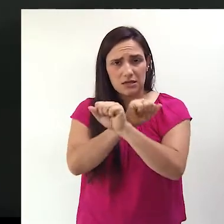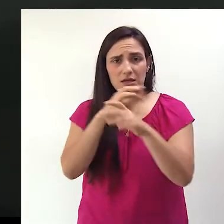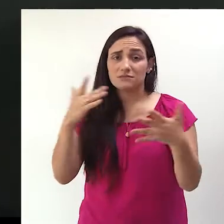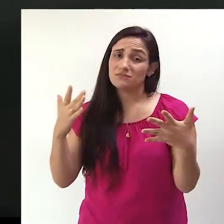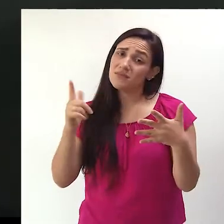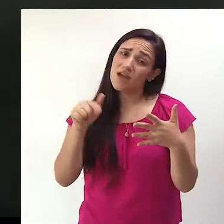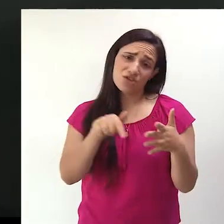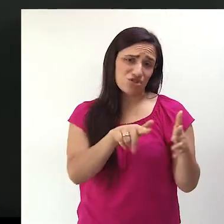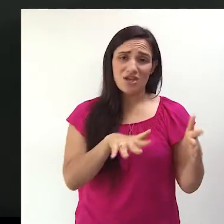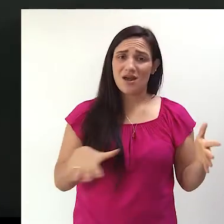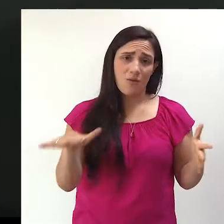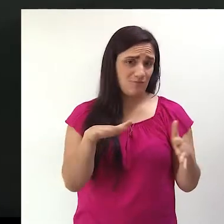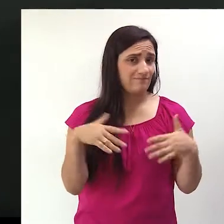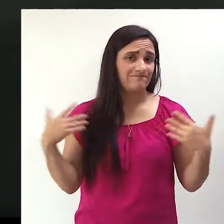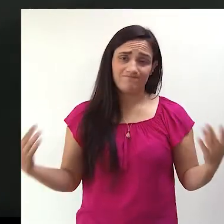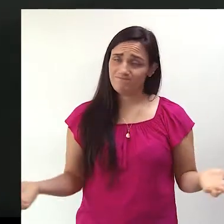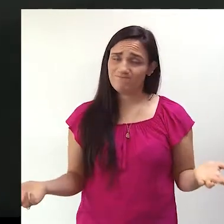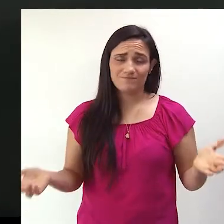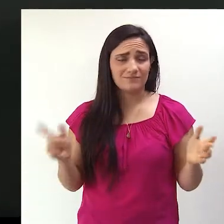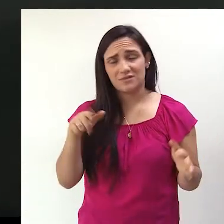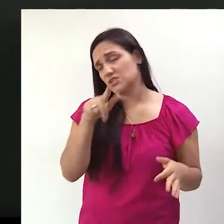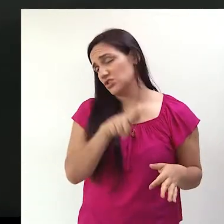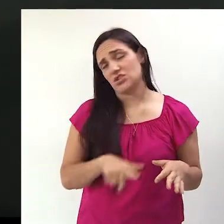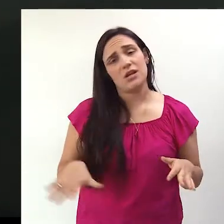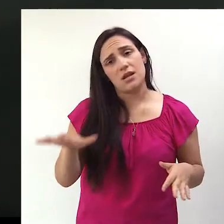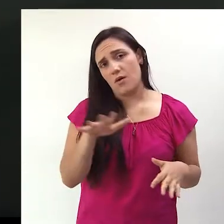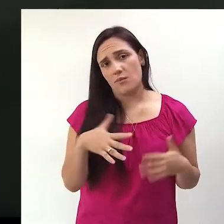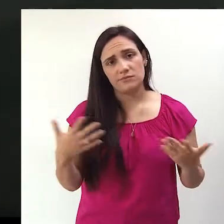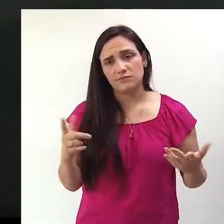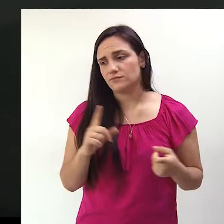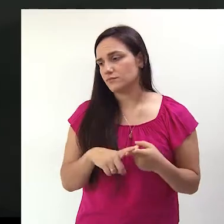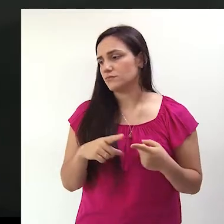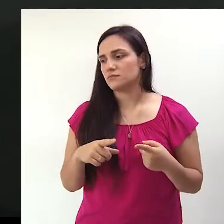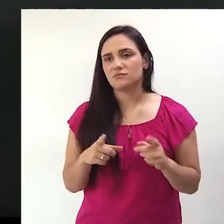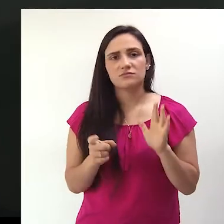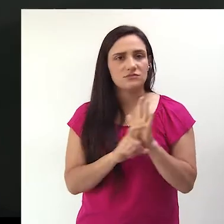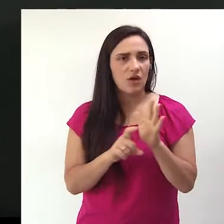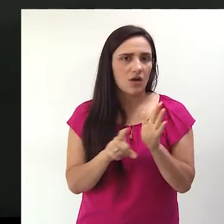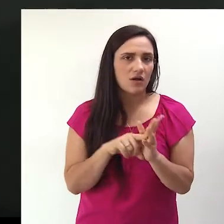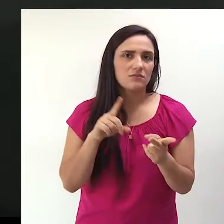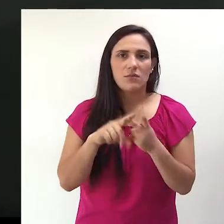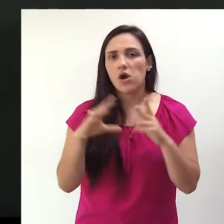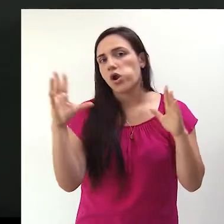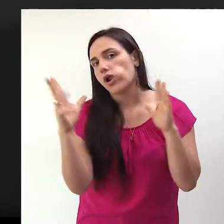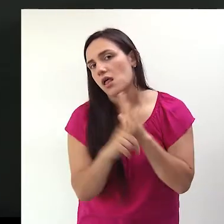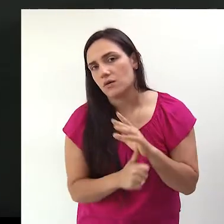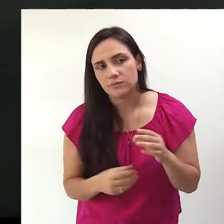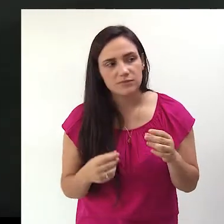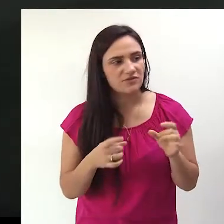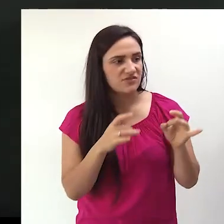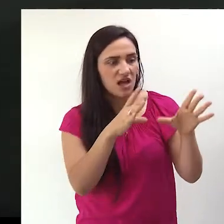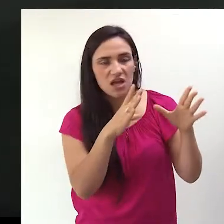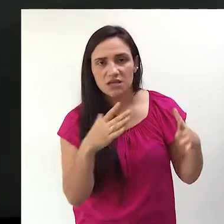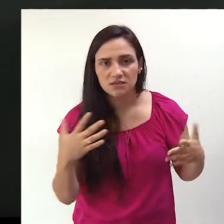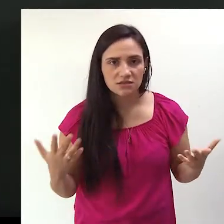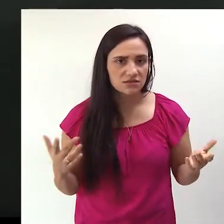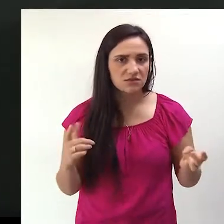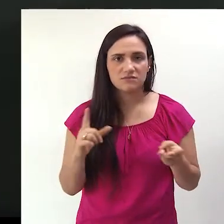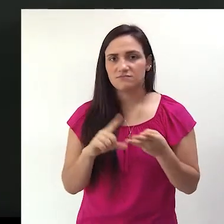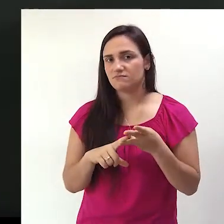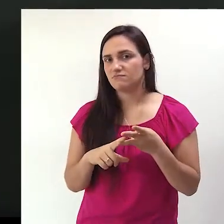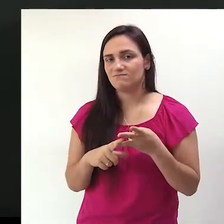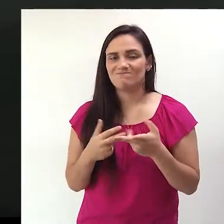para a Deleagro não é diferente a questão de contrabando, né, de insumos, enfim, esse tipo de